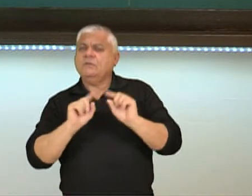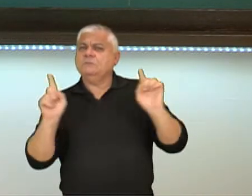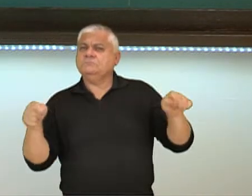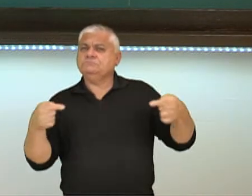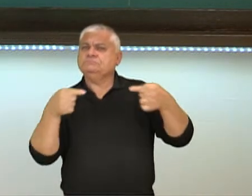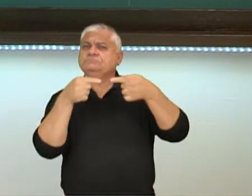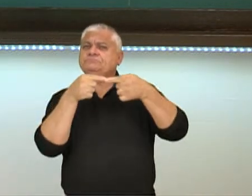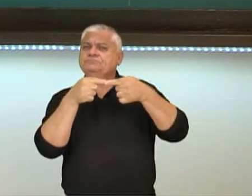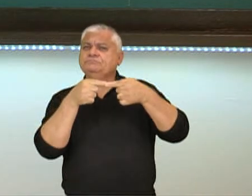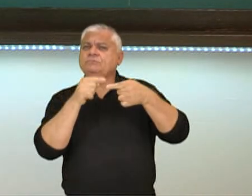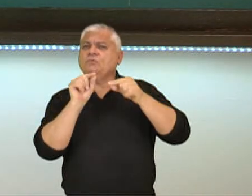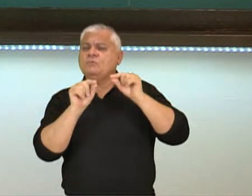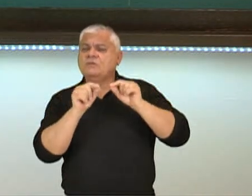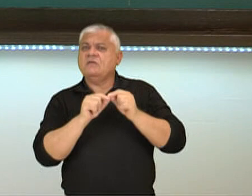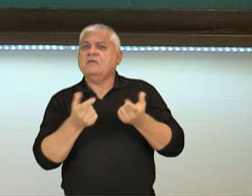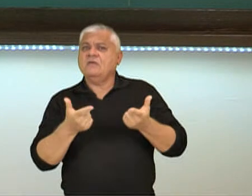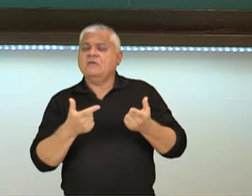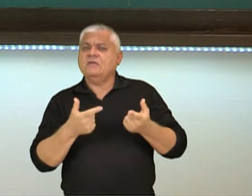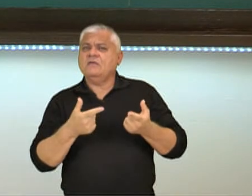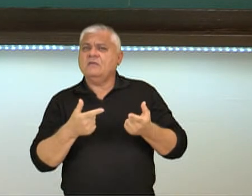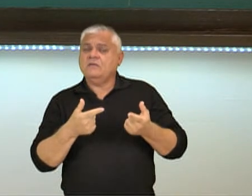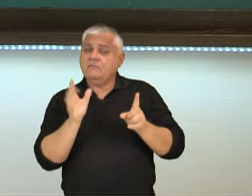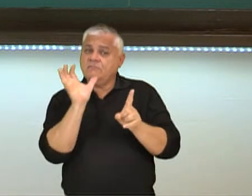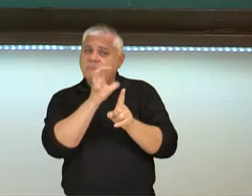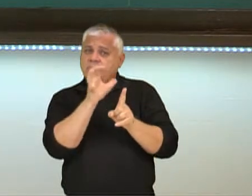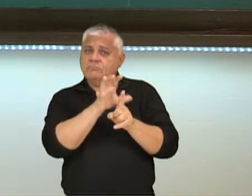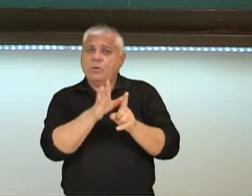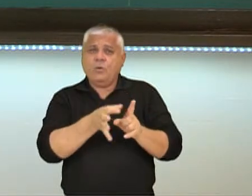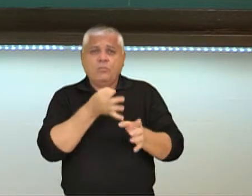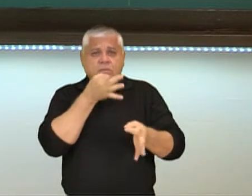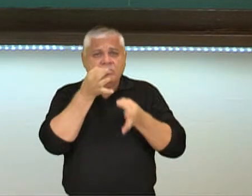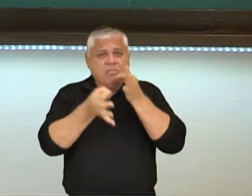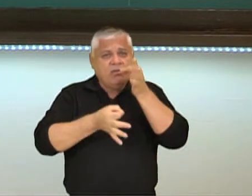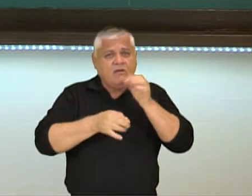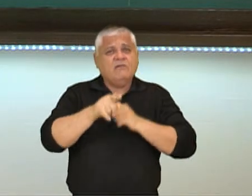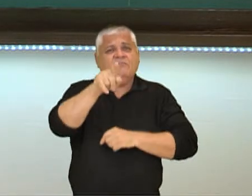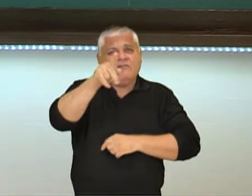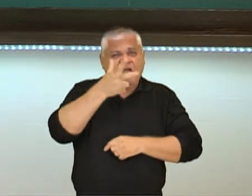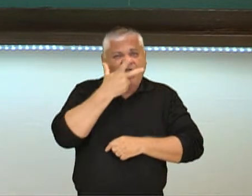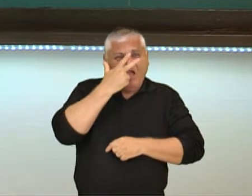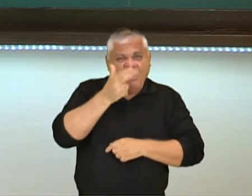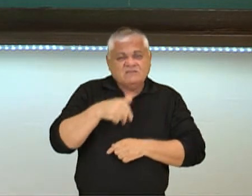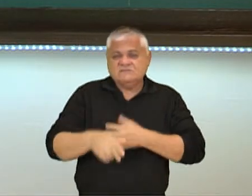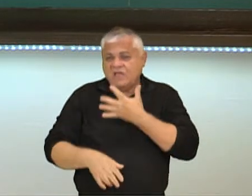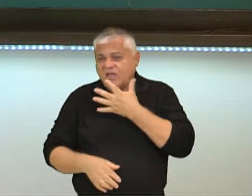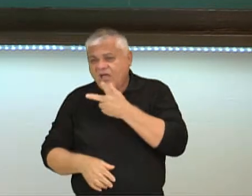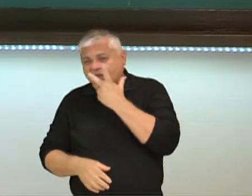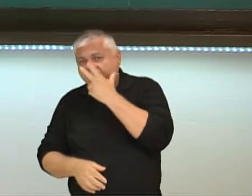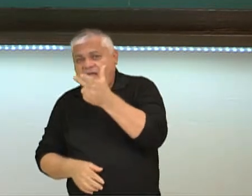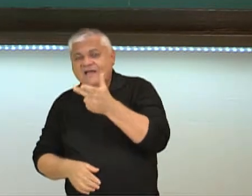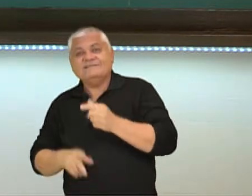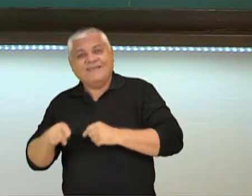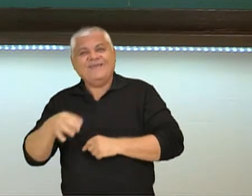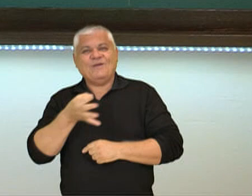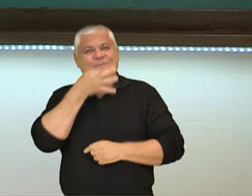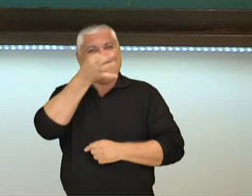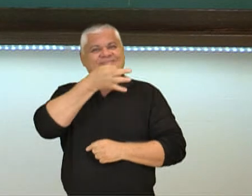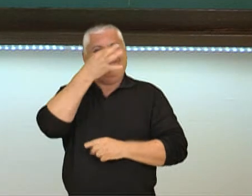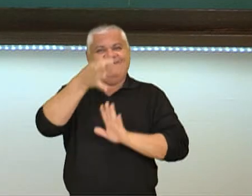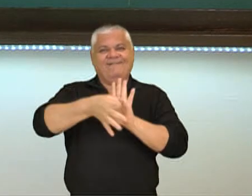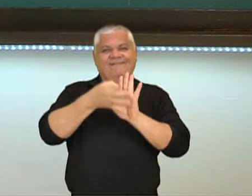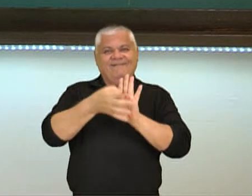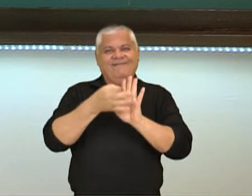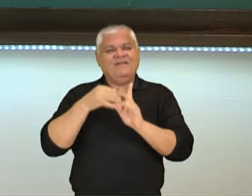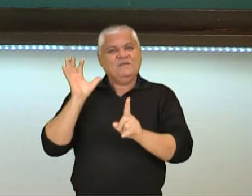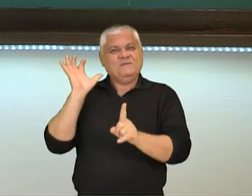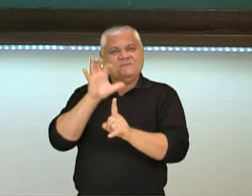o objetivo de formar a nossa opinião. Formar a opinião do público leitor.